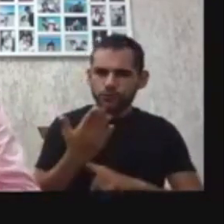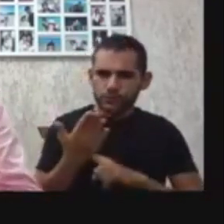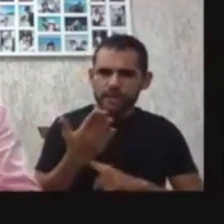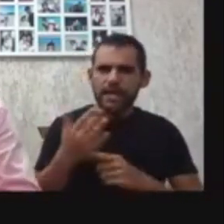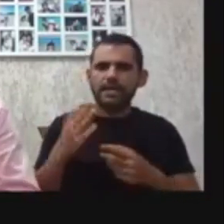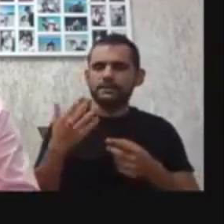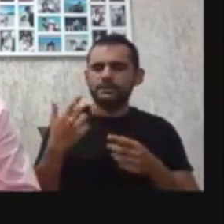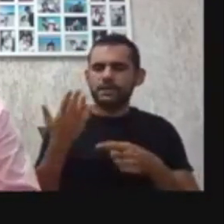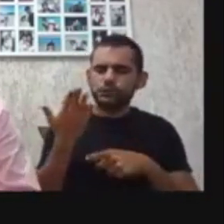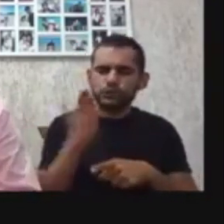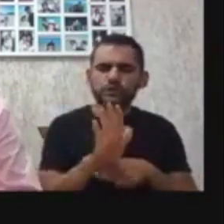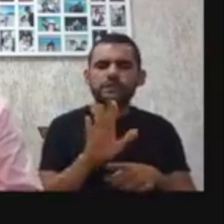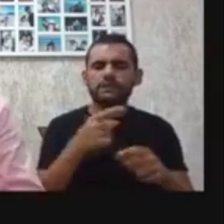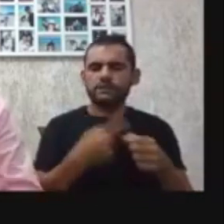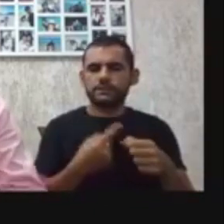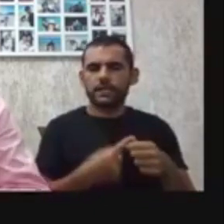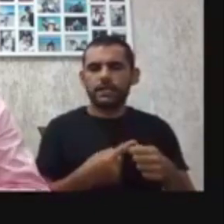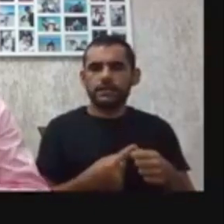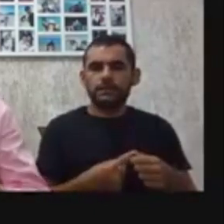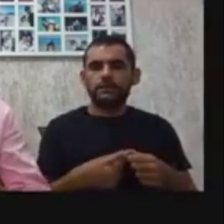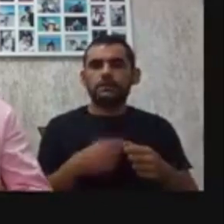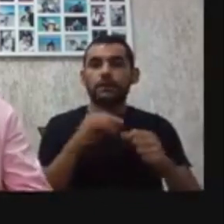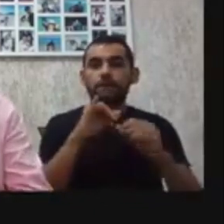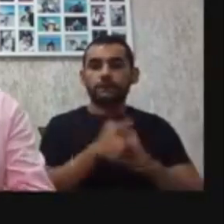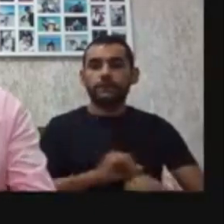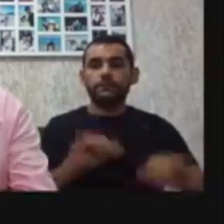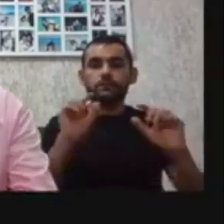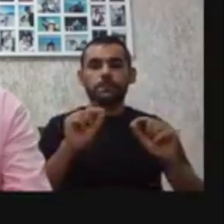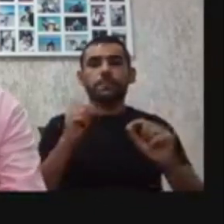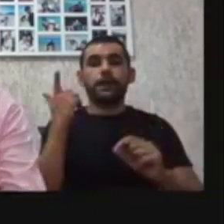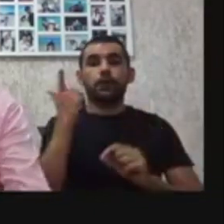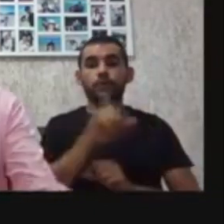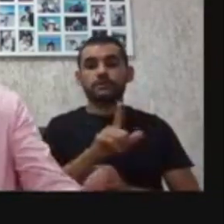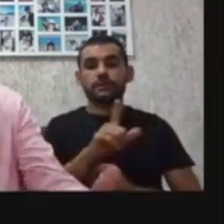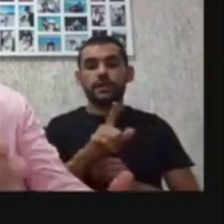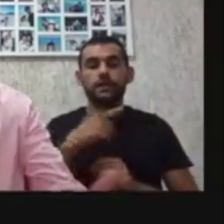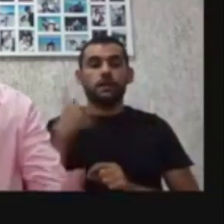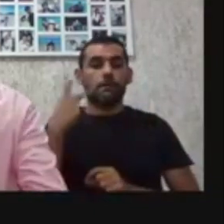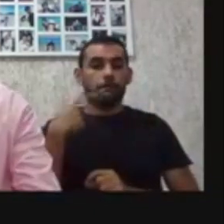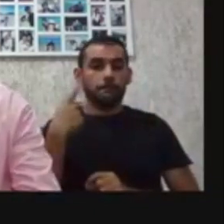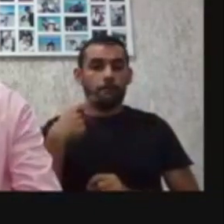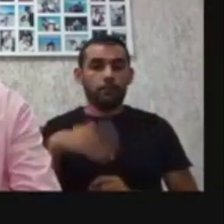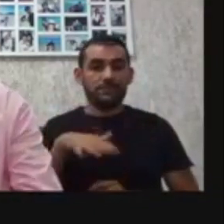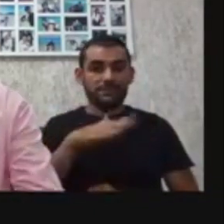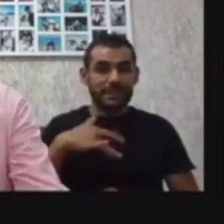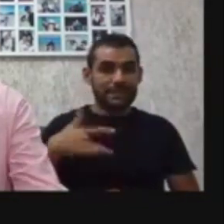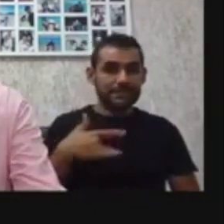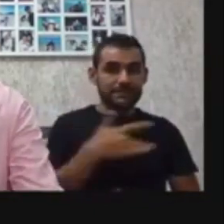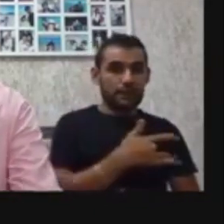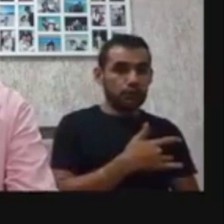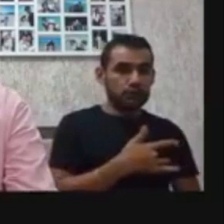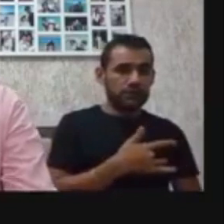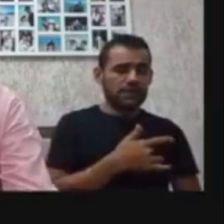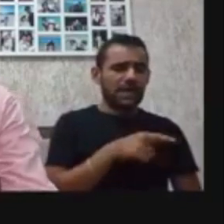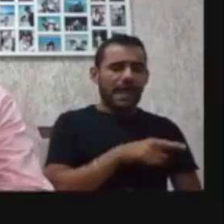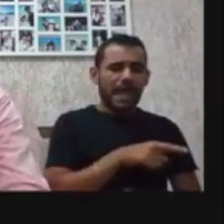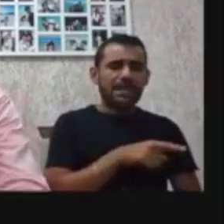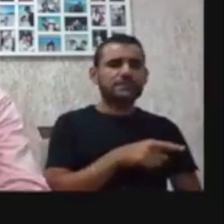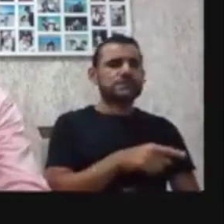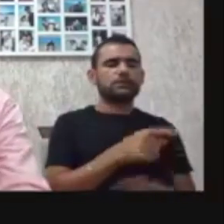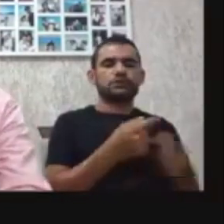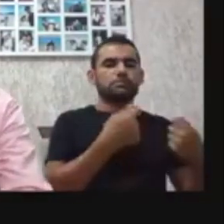Adriano, a gente deixe um legado e que a gente consiga implantar políticas, principalmente na área da saúde, que elas não